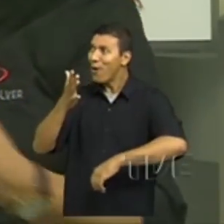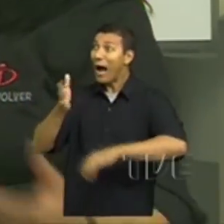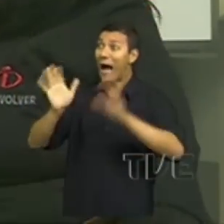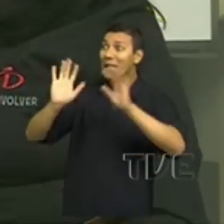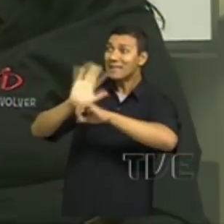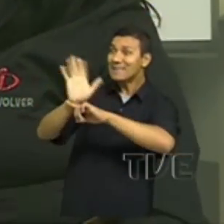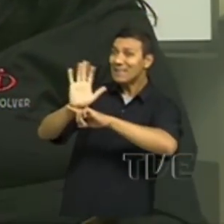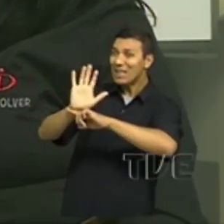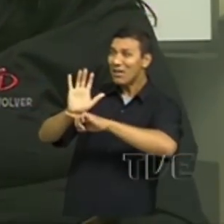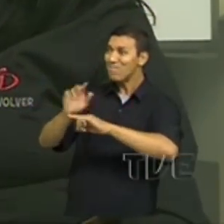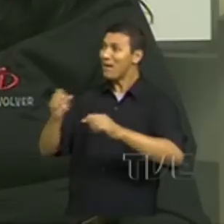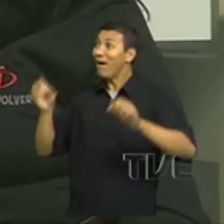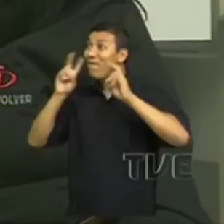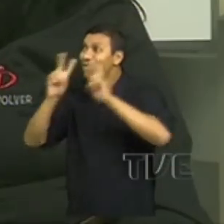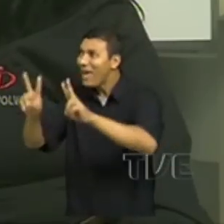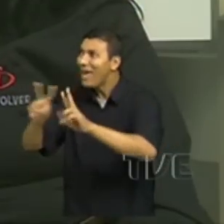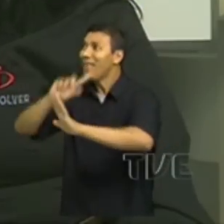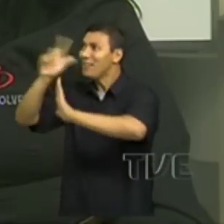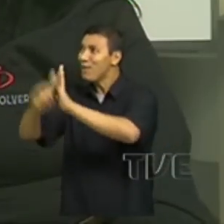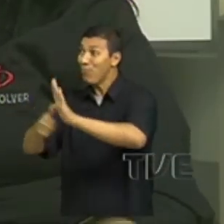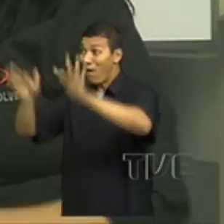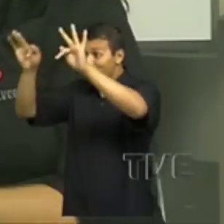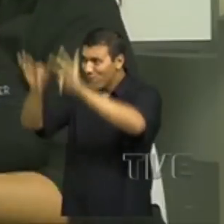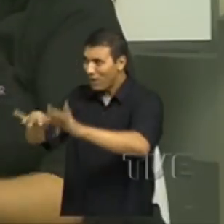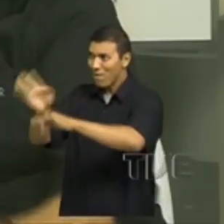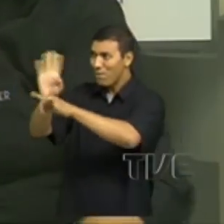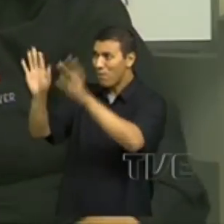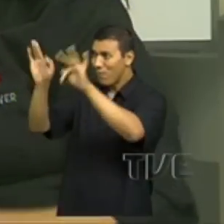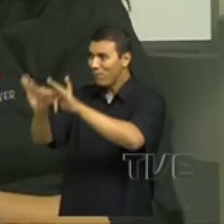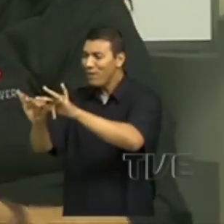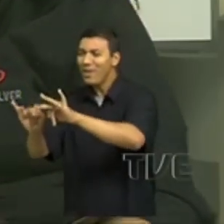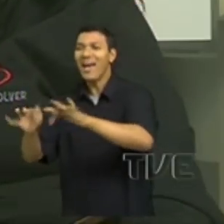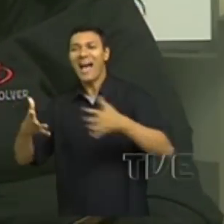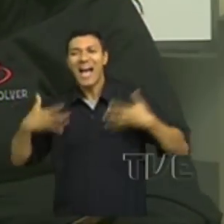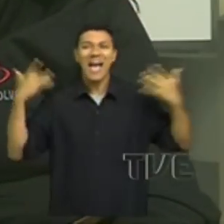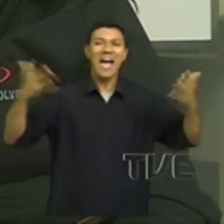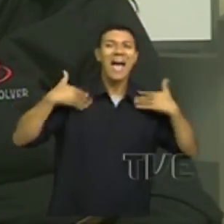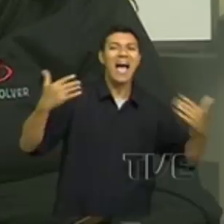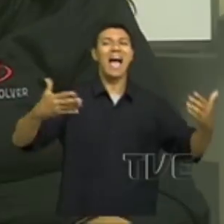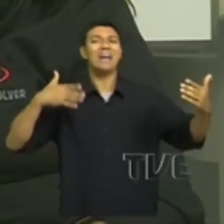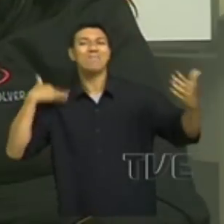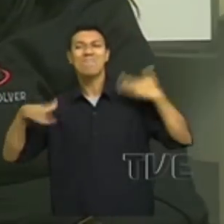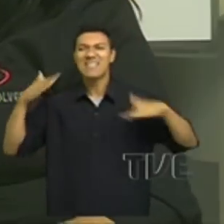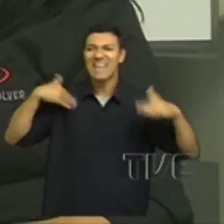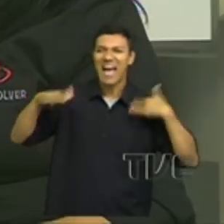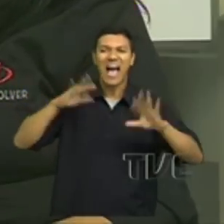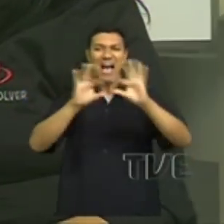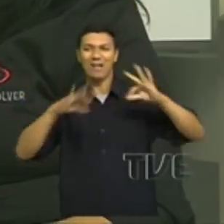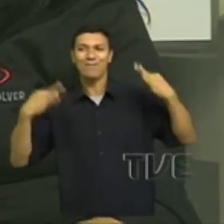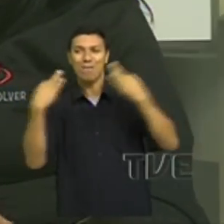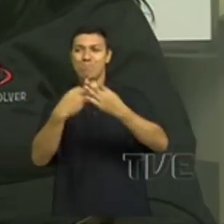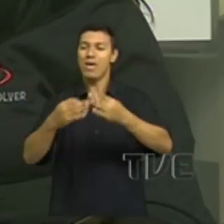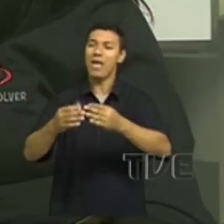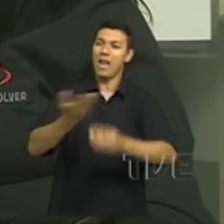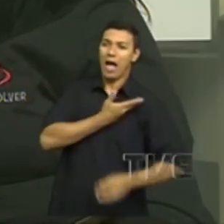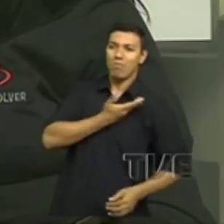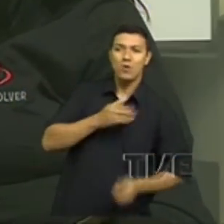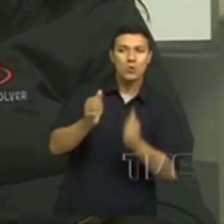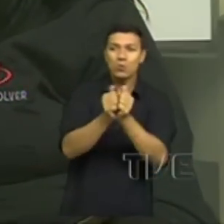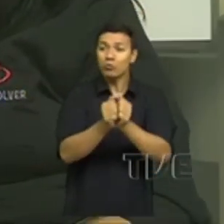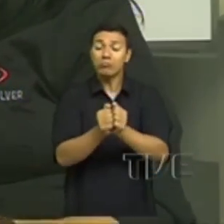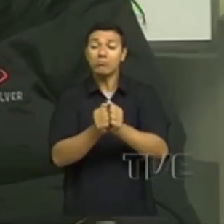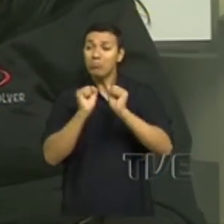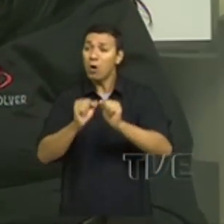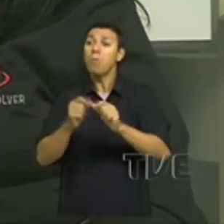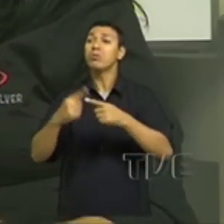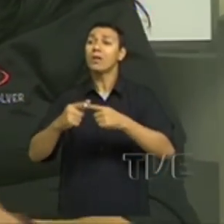e depois saia para fazer o seu happy hour, né? Com seus amigos, com a sua família. Um programa que todas as pessoas gostam de fazer,